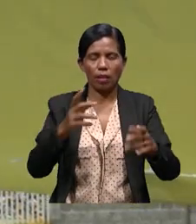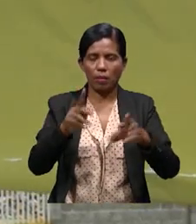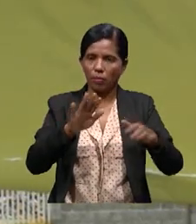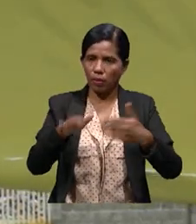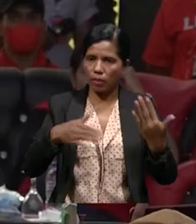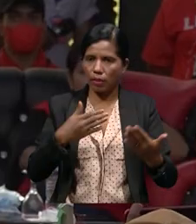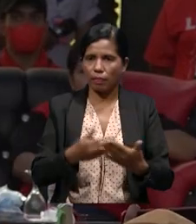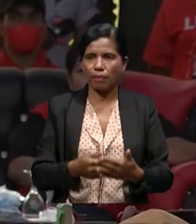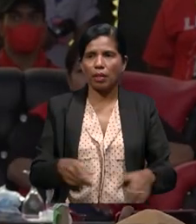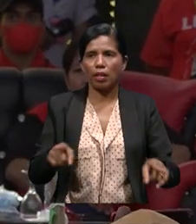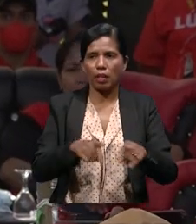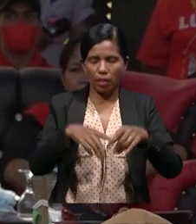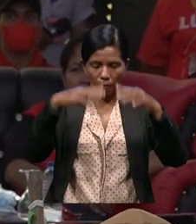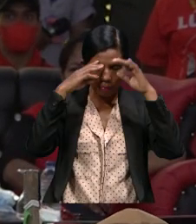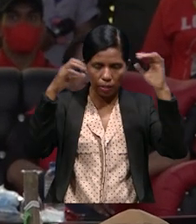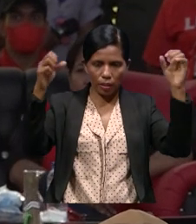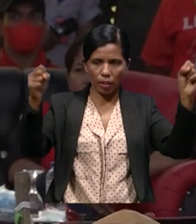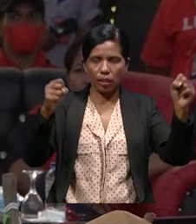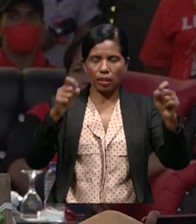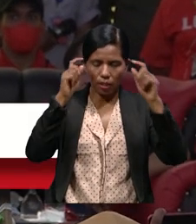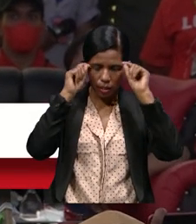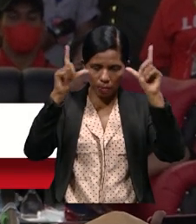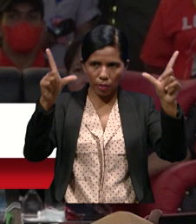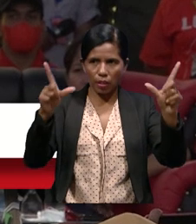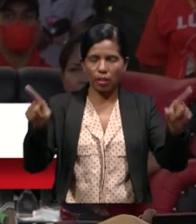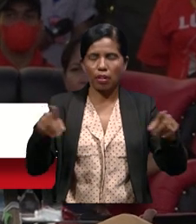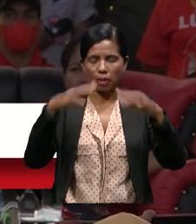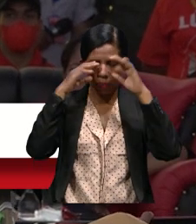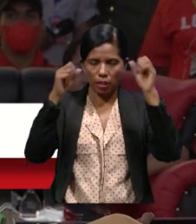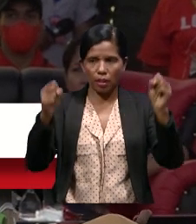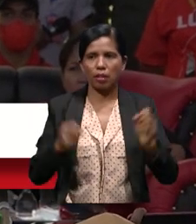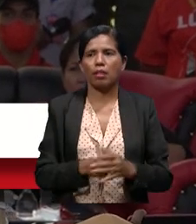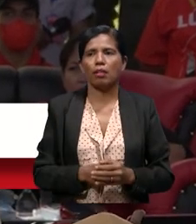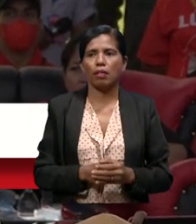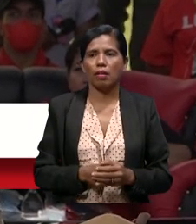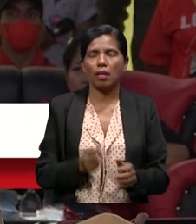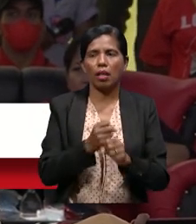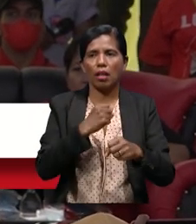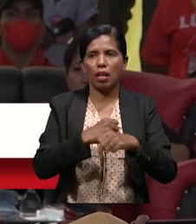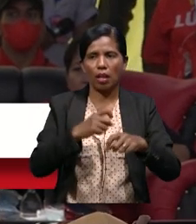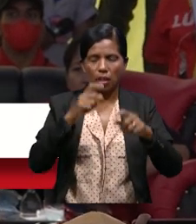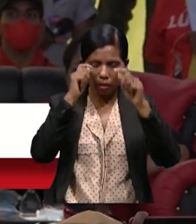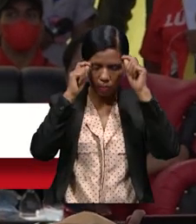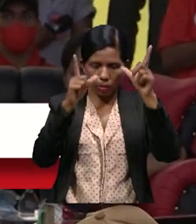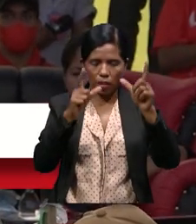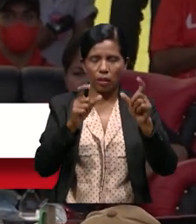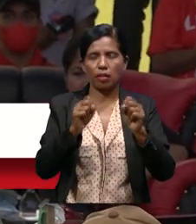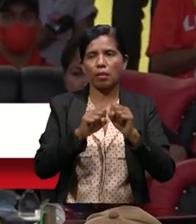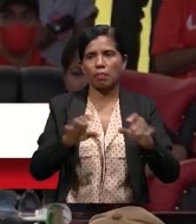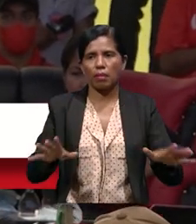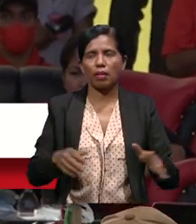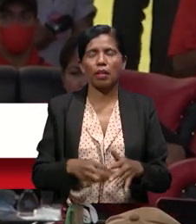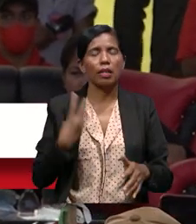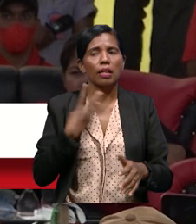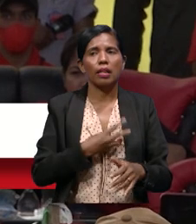sai presidenti, o hakarak sai presidenti Timor nian ke, at sai presidenti para atu halo Timor sai mamu koem. Ita